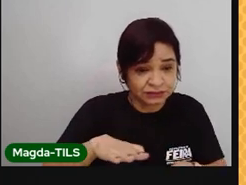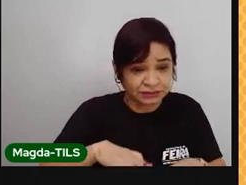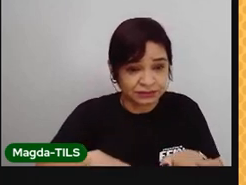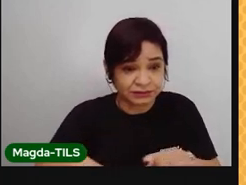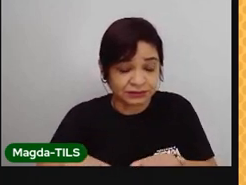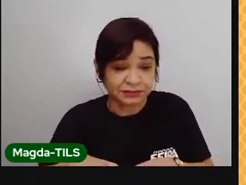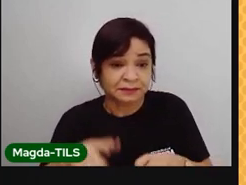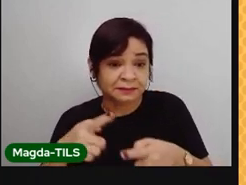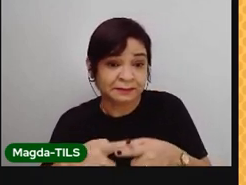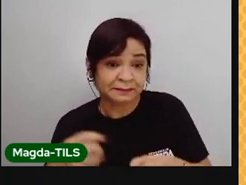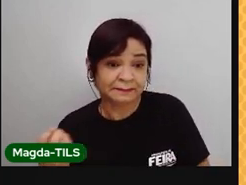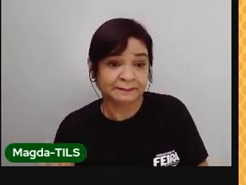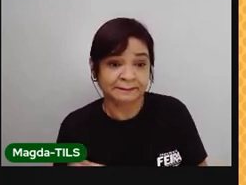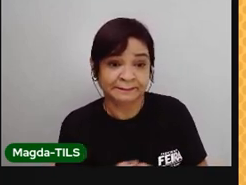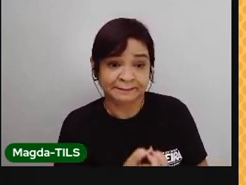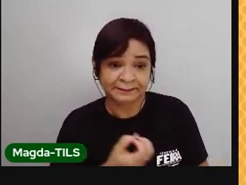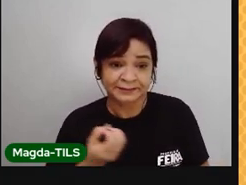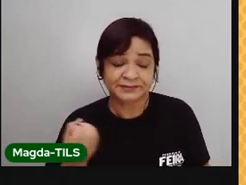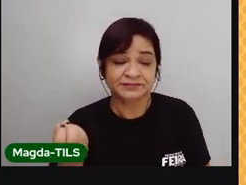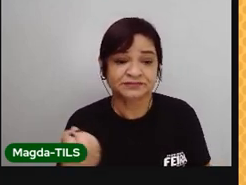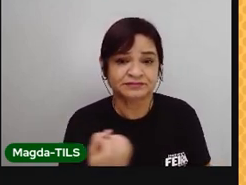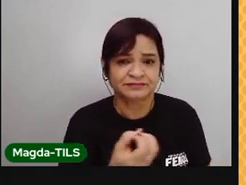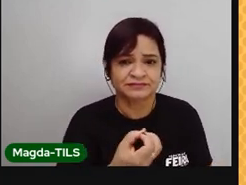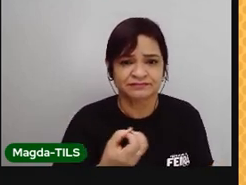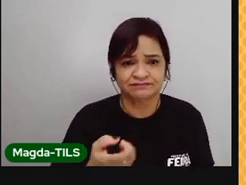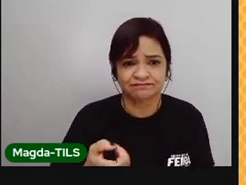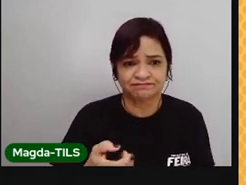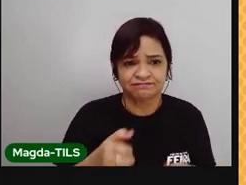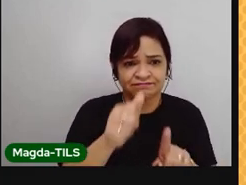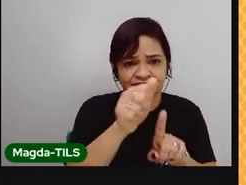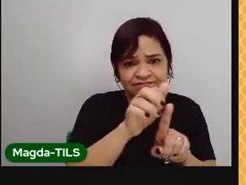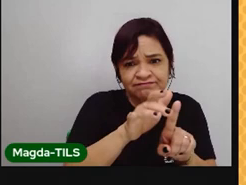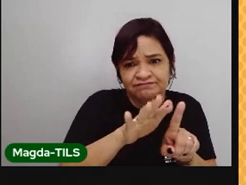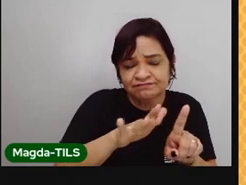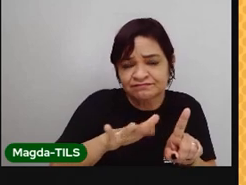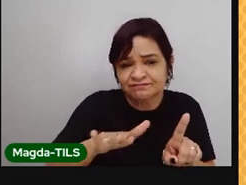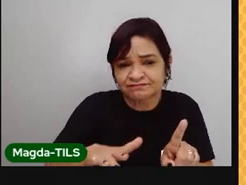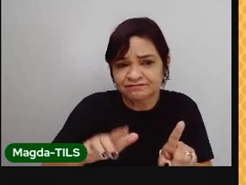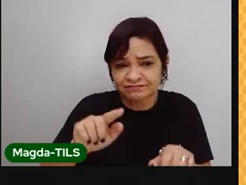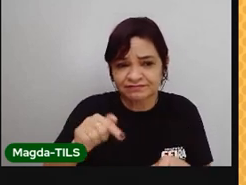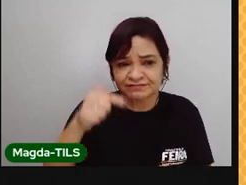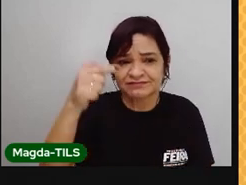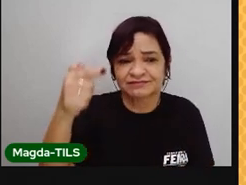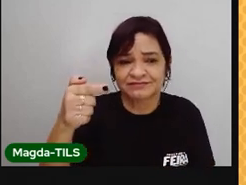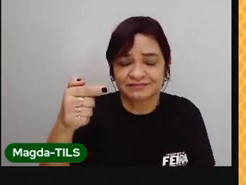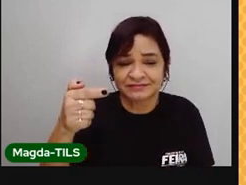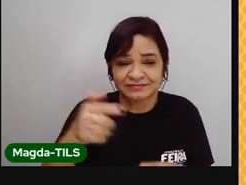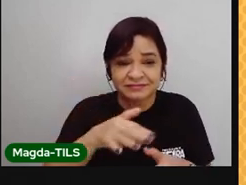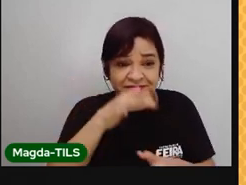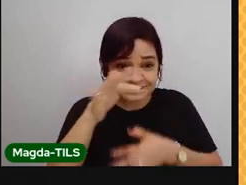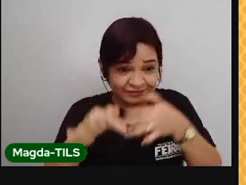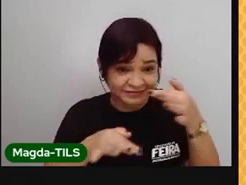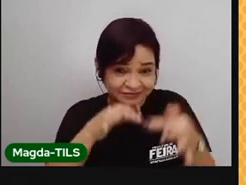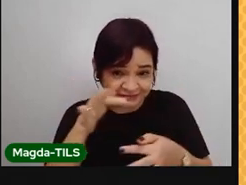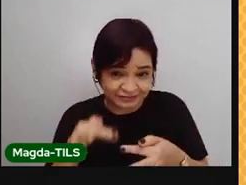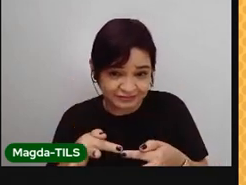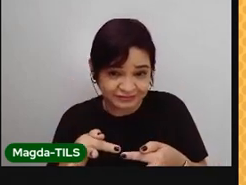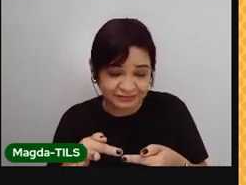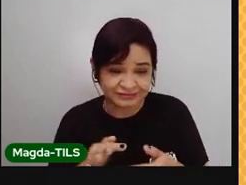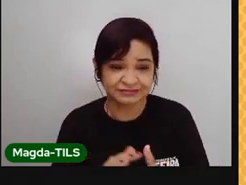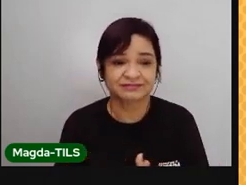agora temos o outono no hemisfério sul e a primavera no hemisfério norte.